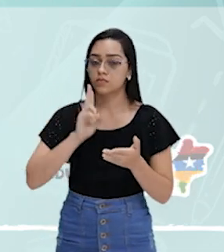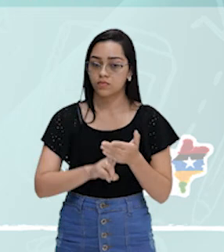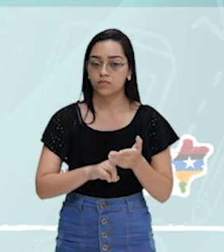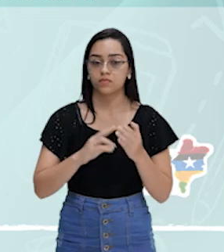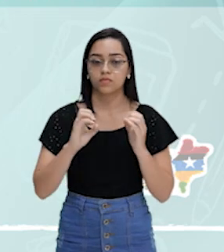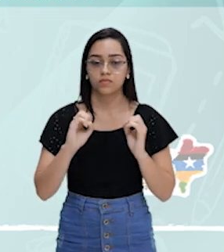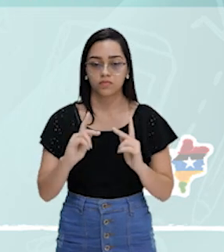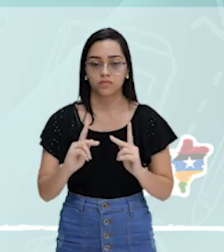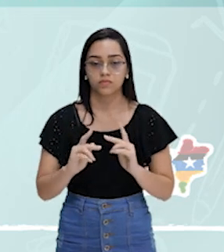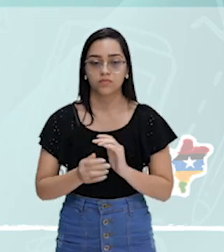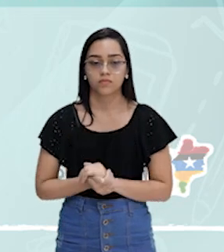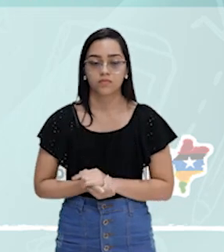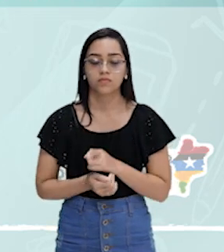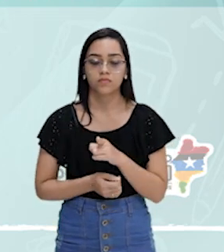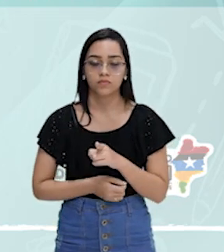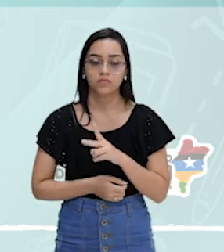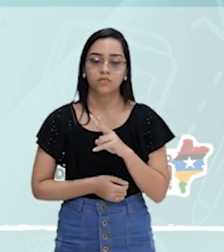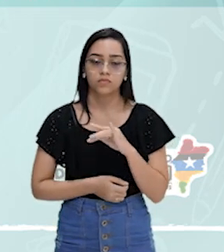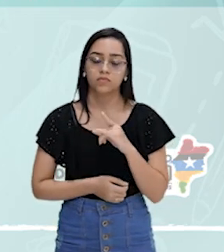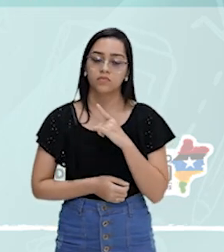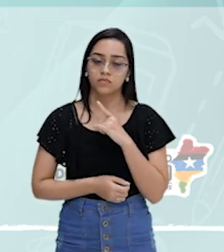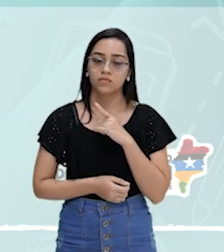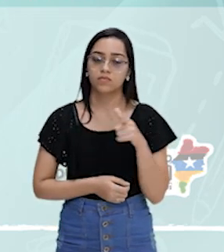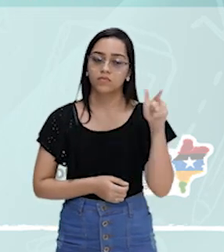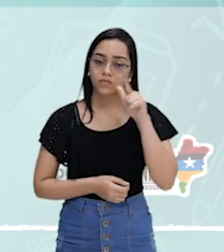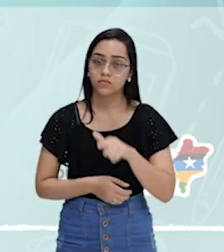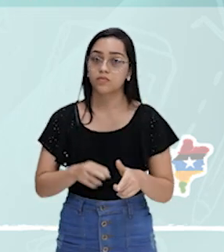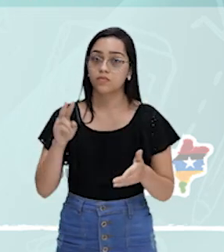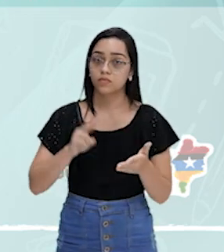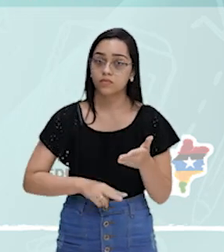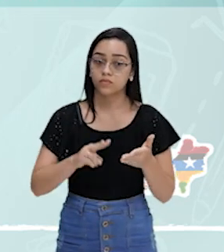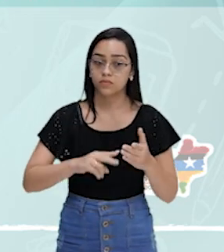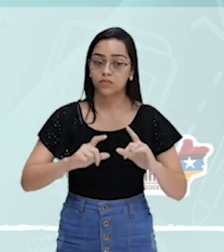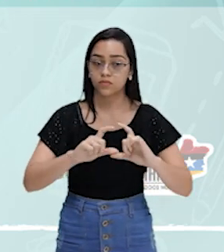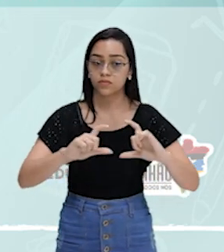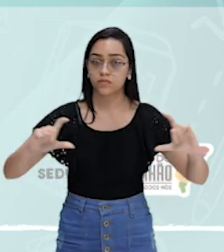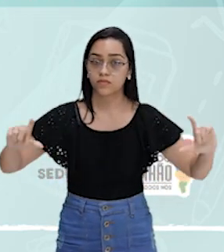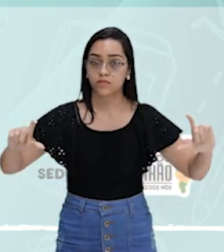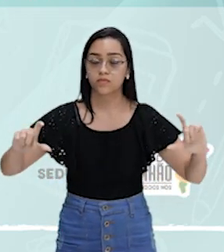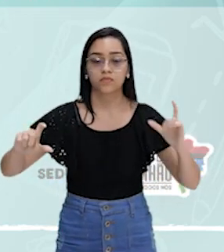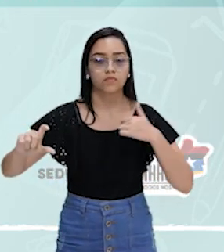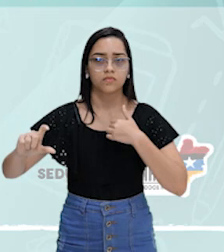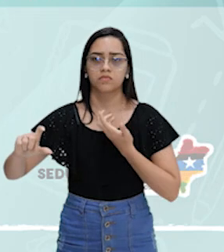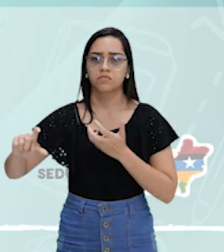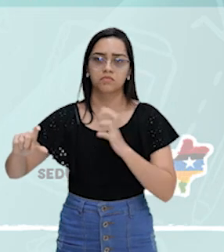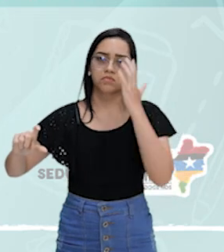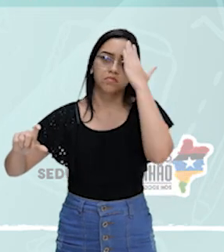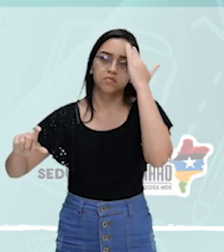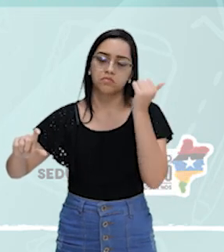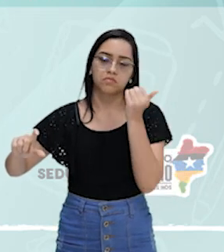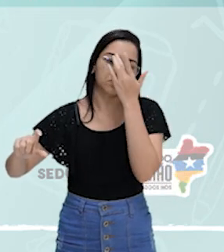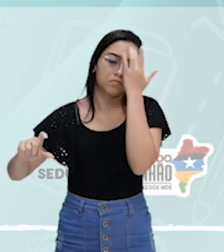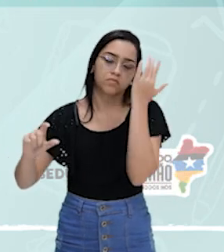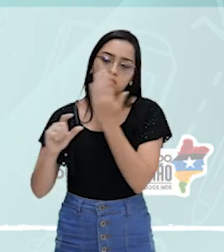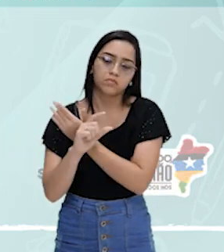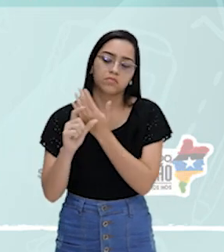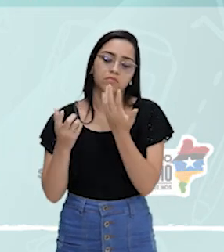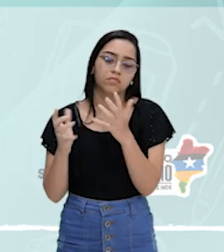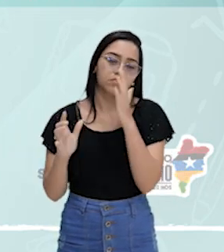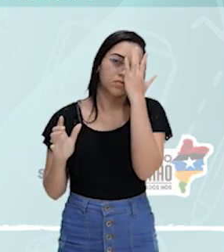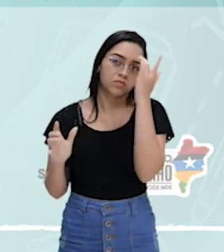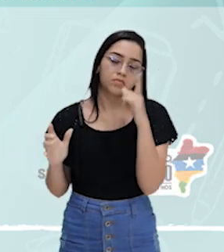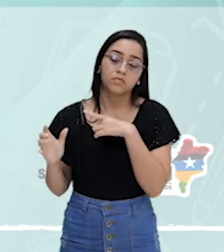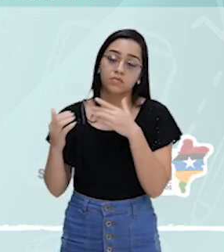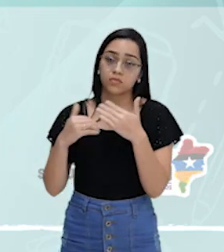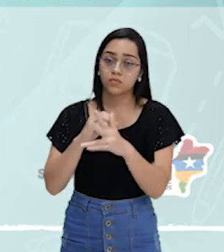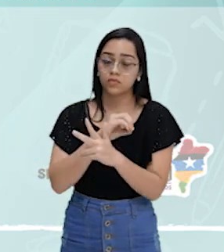voltando aí, e você vai fazer novamente a leitura. Preste atenção. Aí eu não quero saber, né, o autor não quer saber, essa carta caiu na